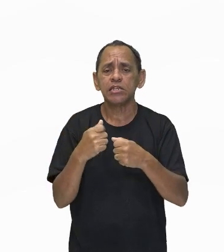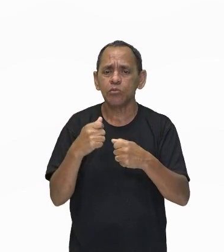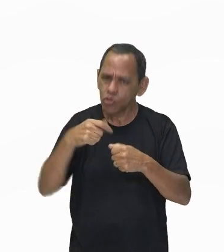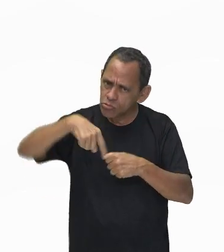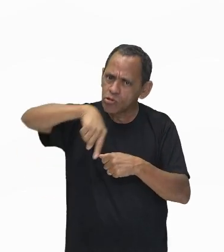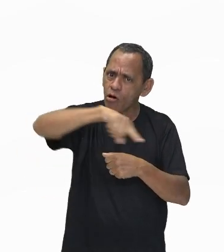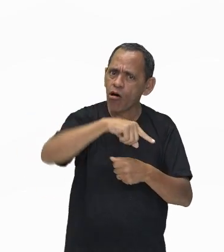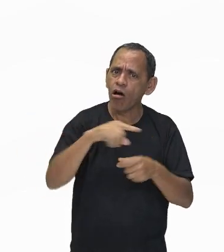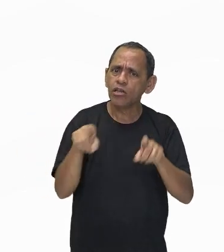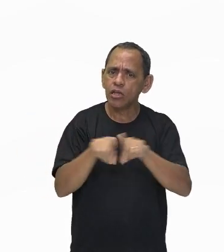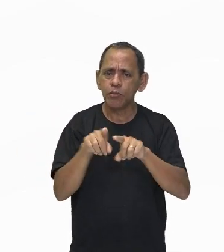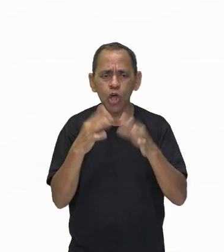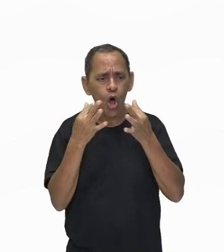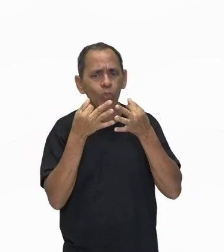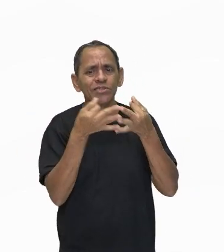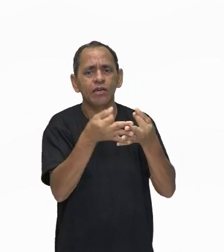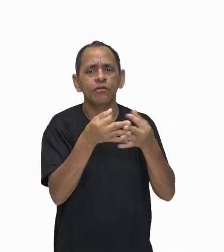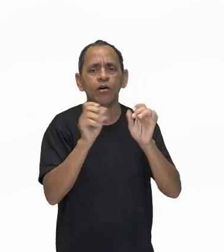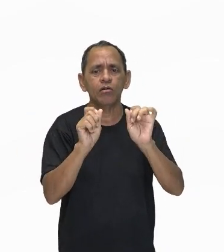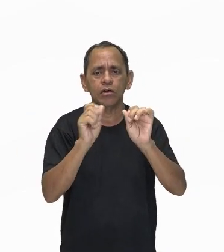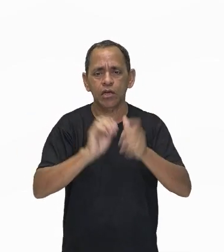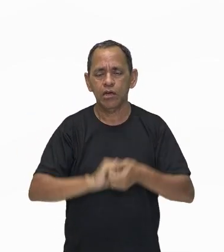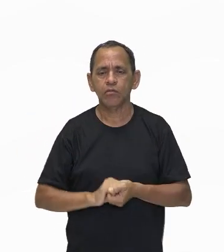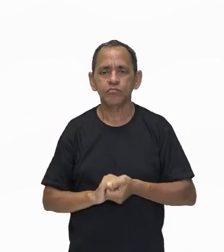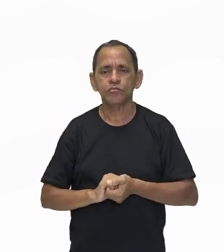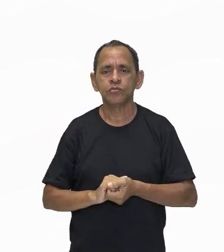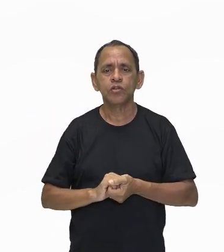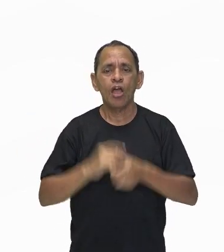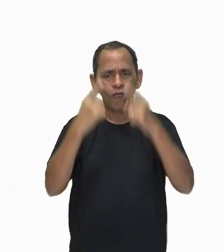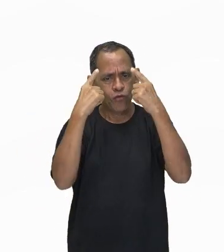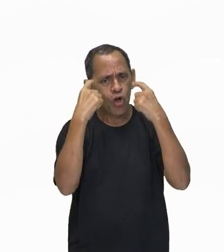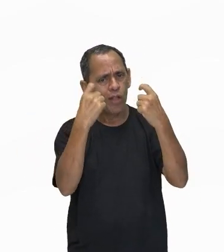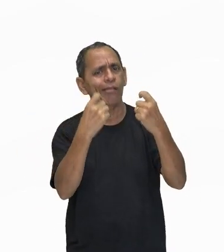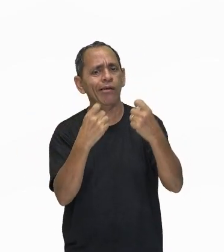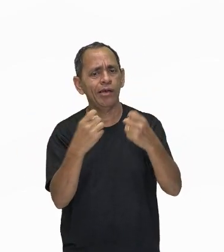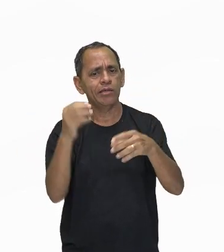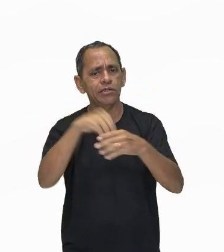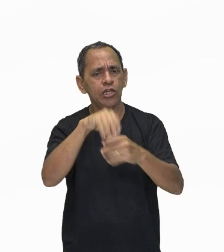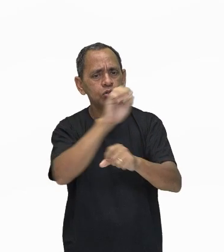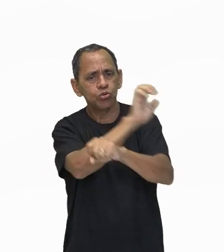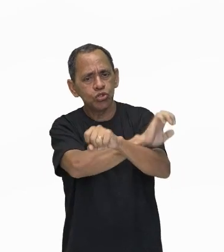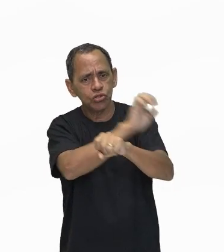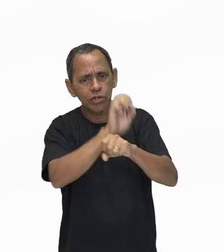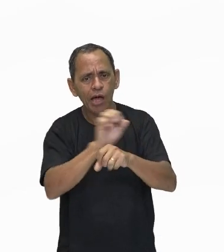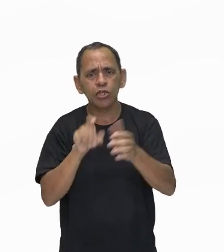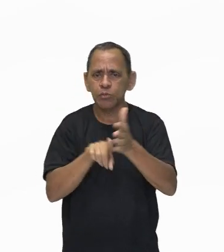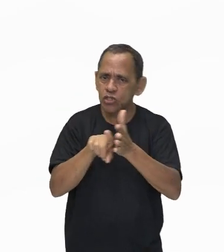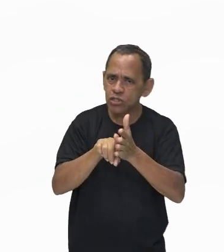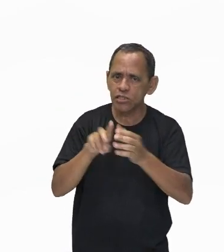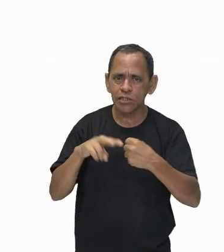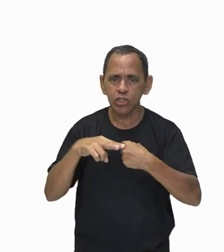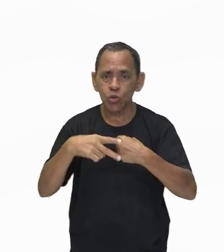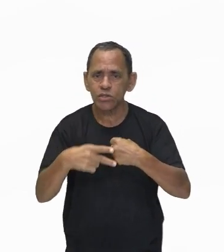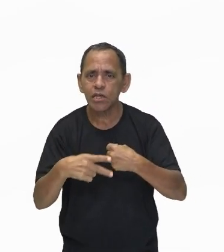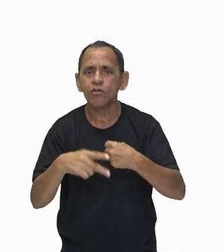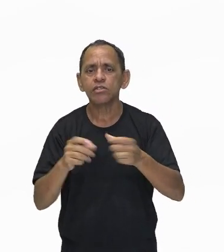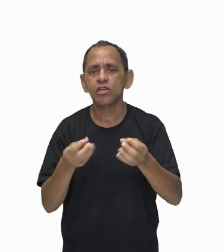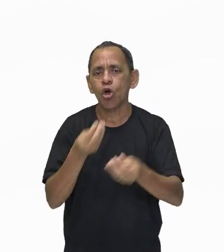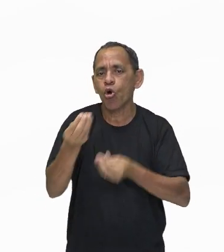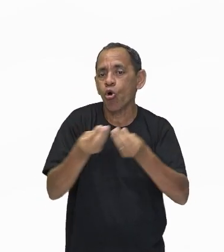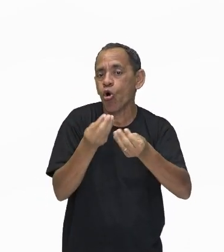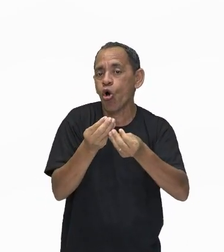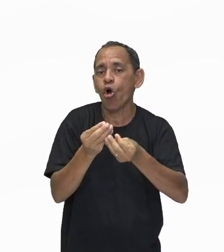observar também esses índices de violência no nosso estado. Então, pesquisa acerca das consequências quanto